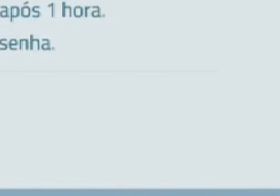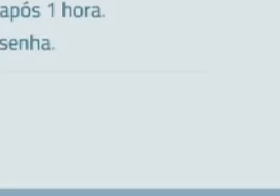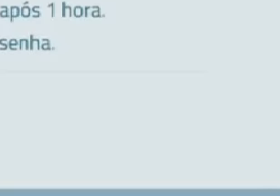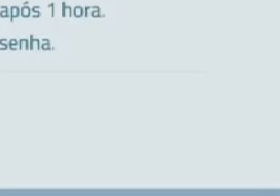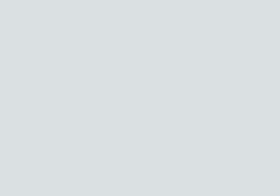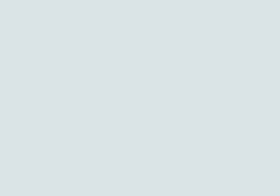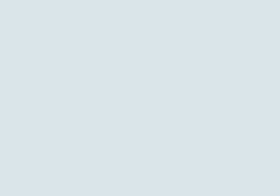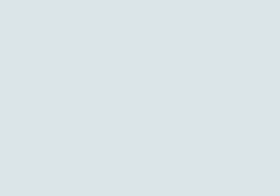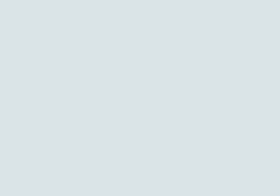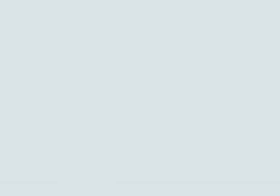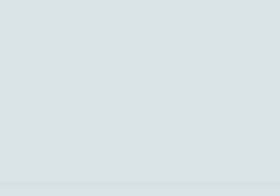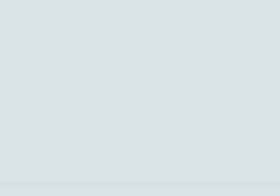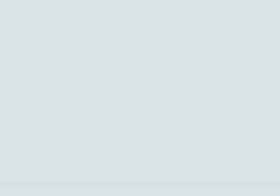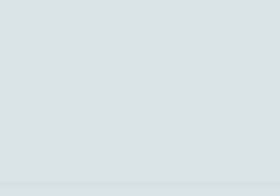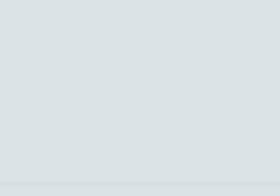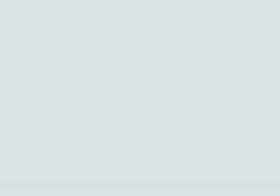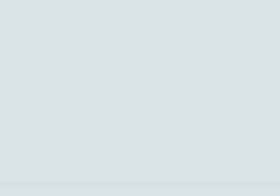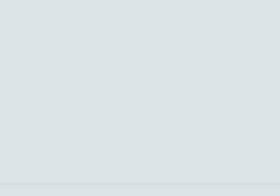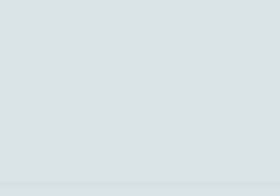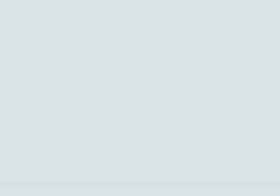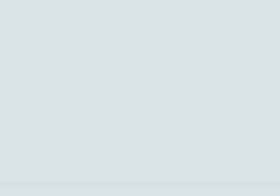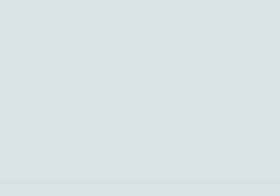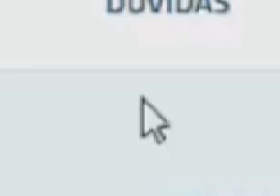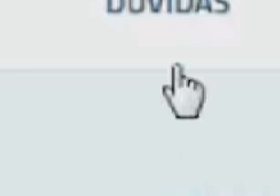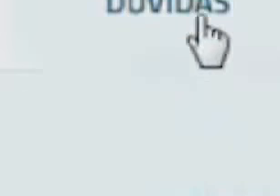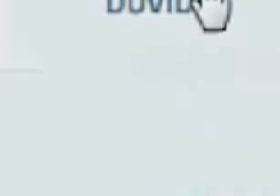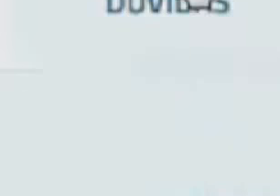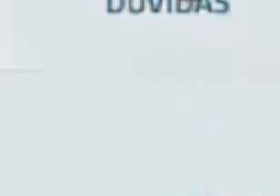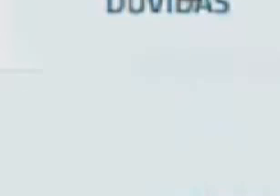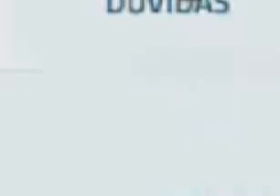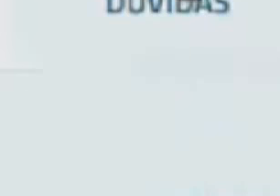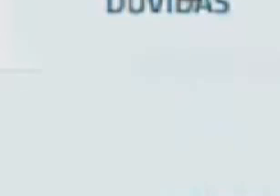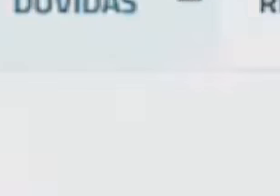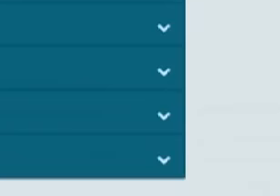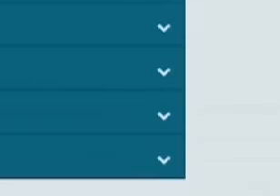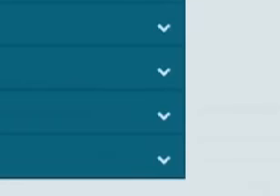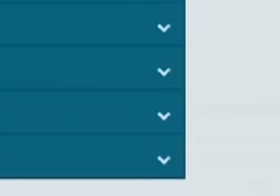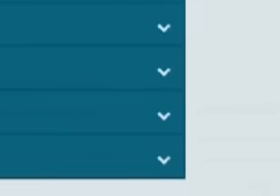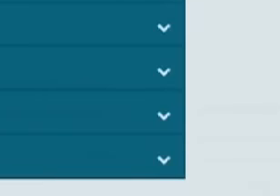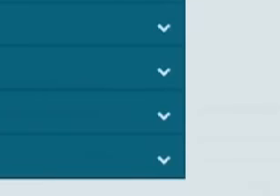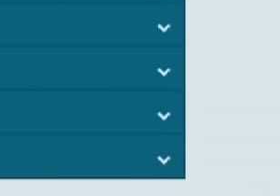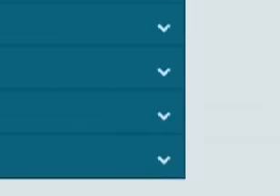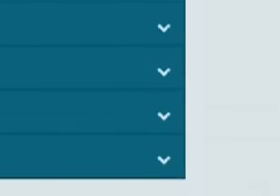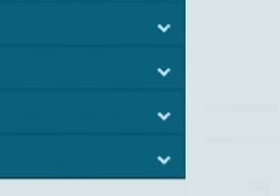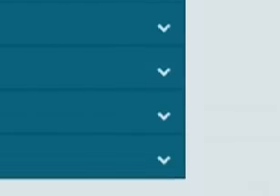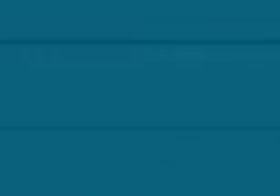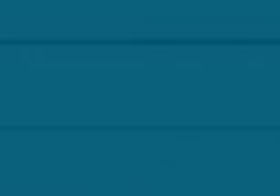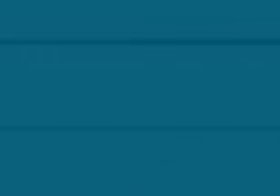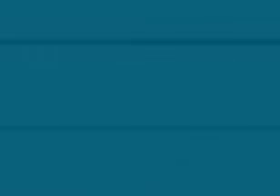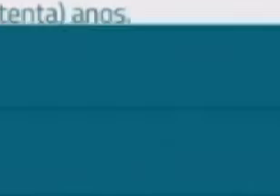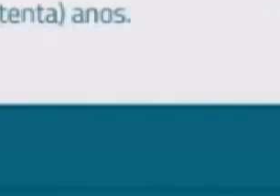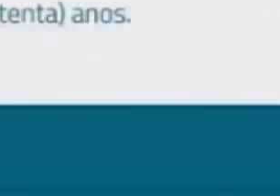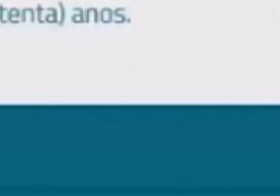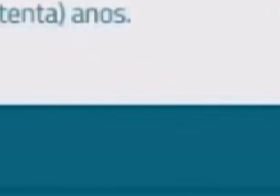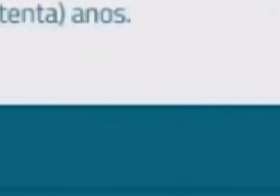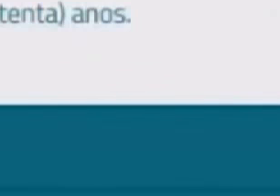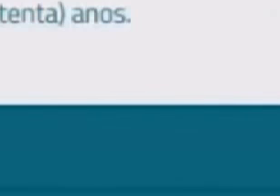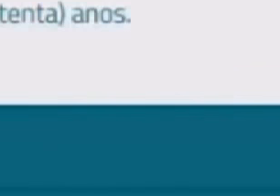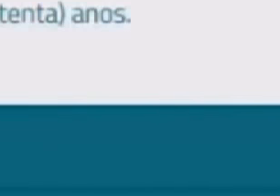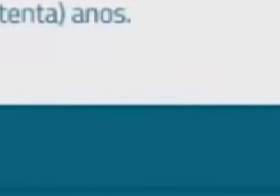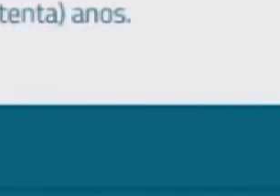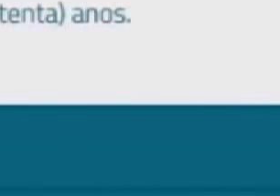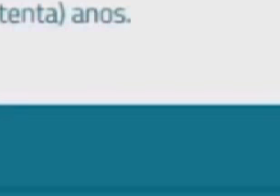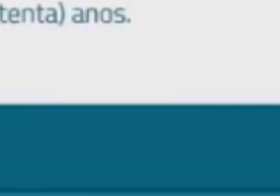senha. O site conta com um link Dúvidas, onde basta clicar na questão e a resposta é